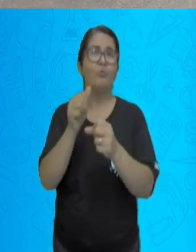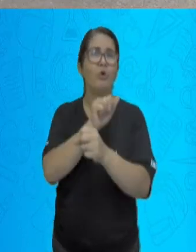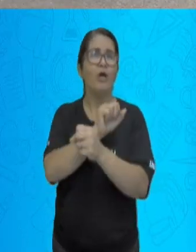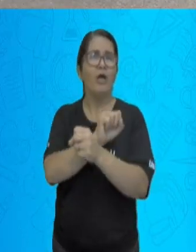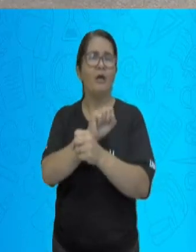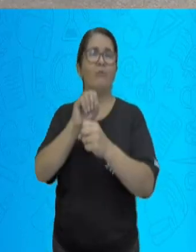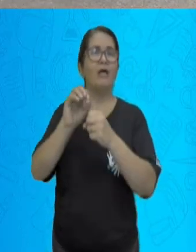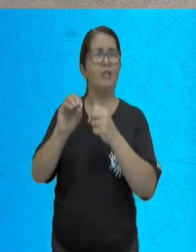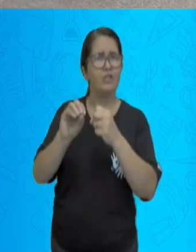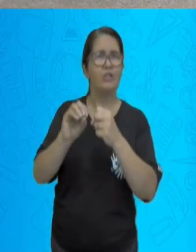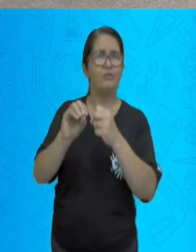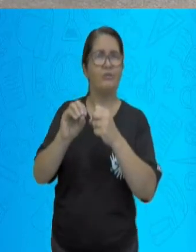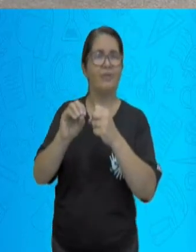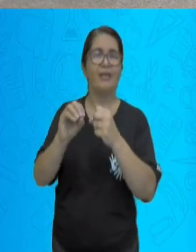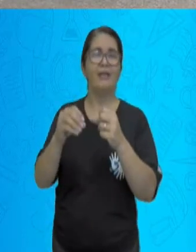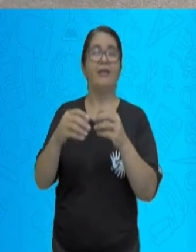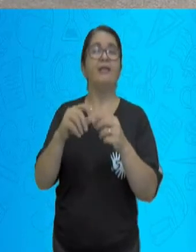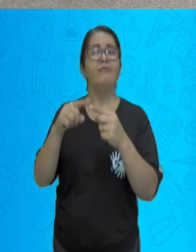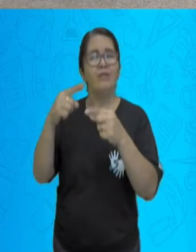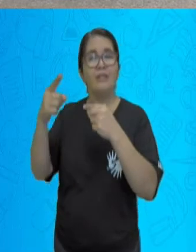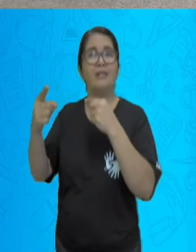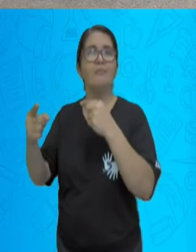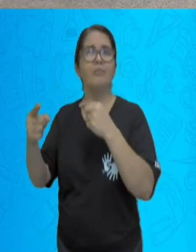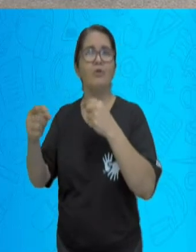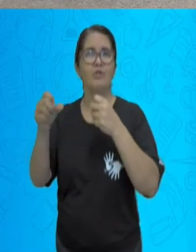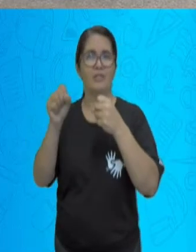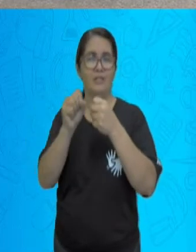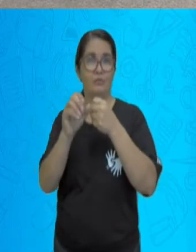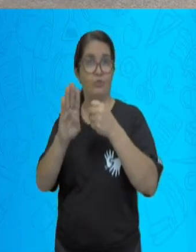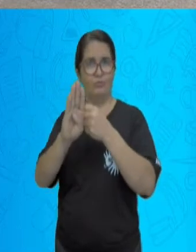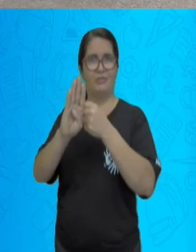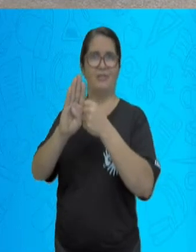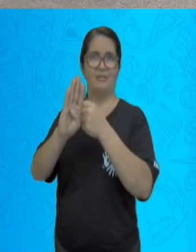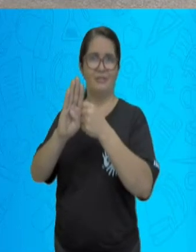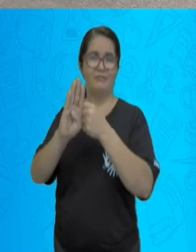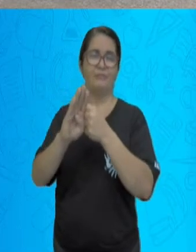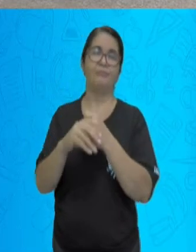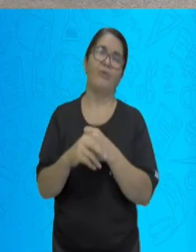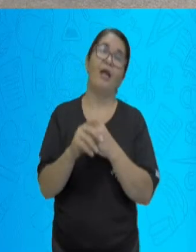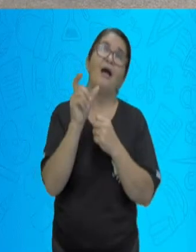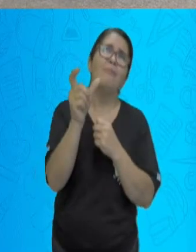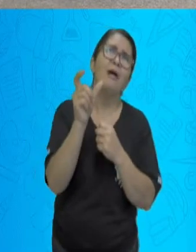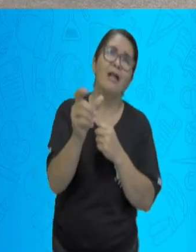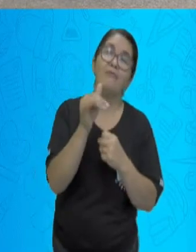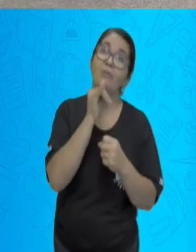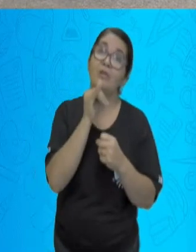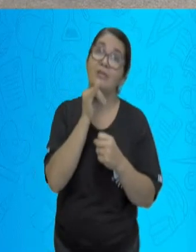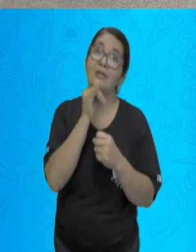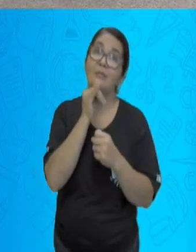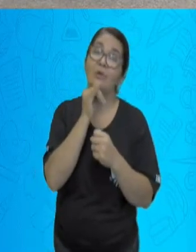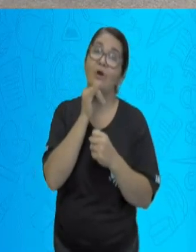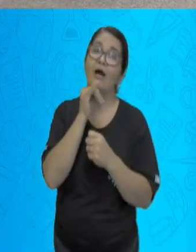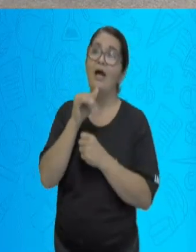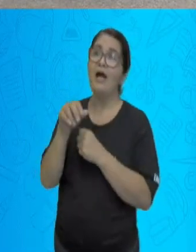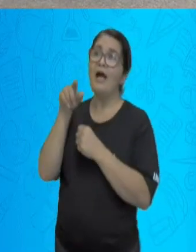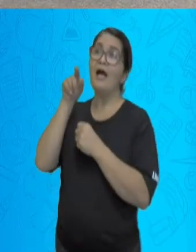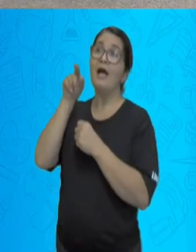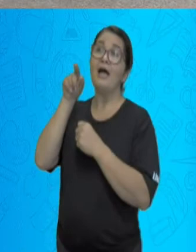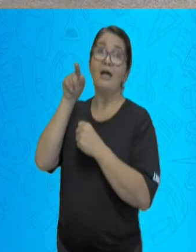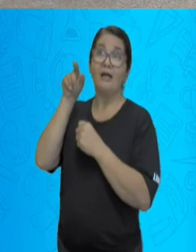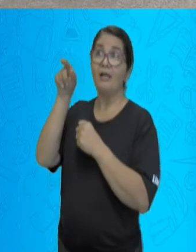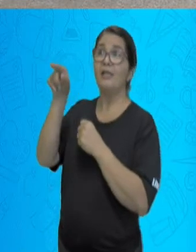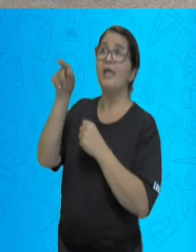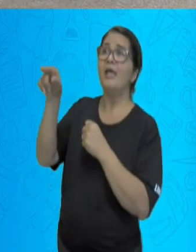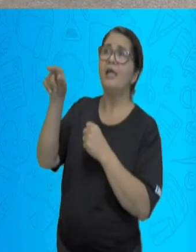acompanha um substantivo. É quando eu digo para vocês a palavra o artista, a